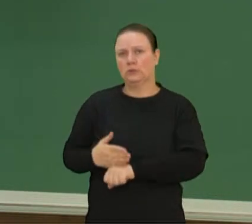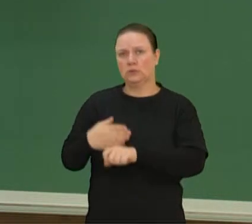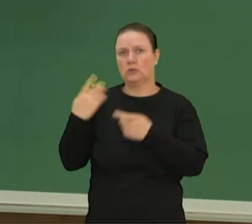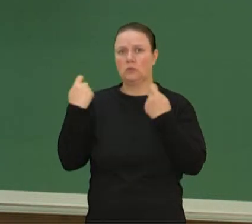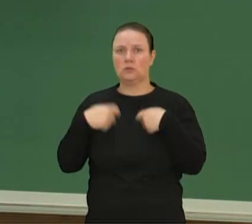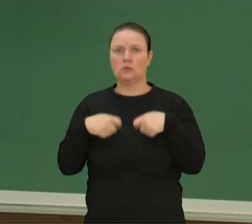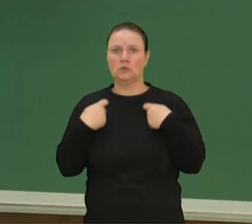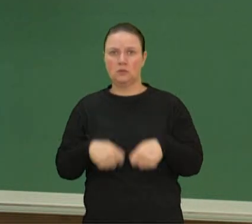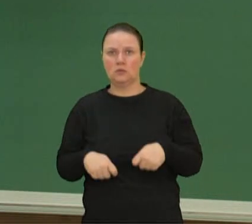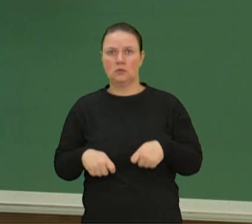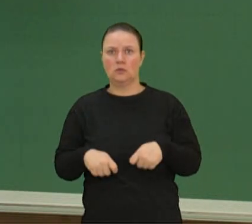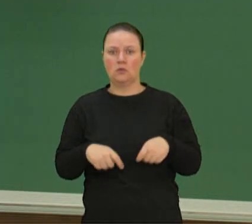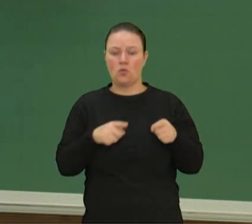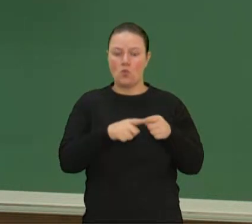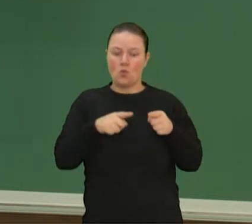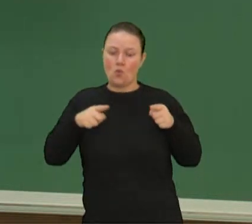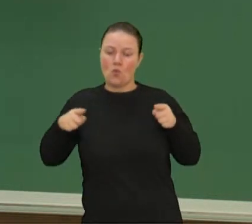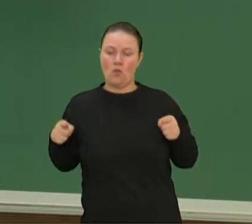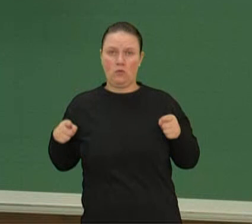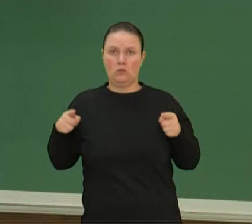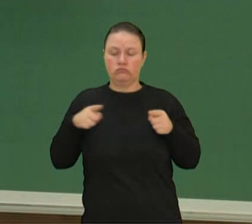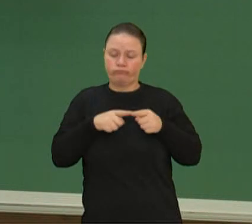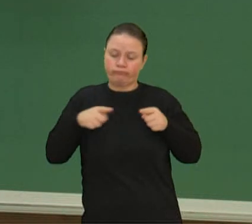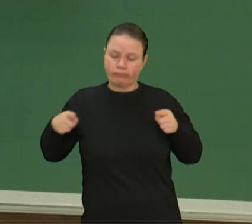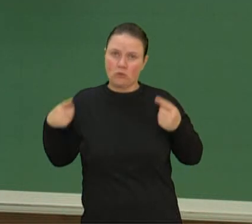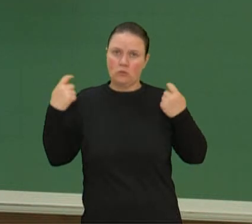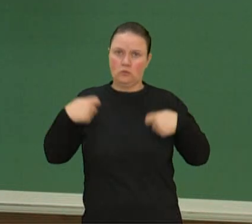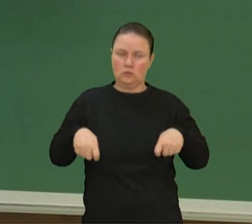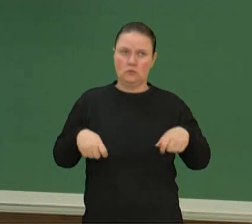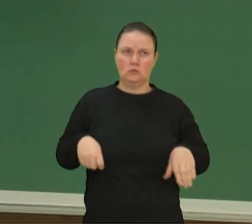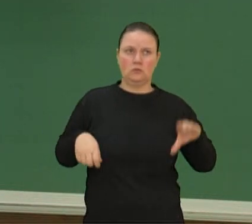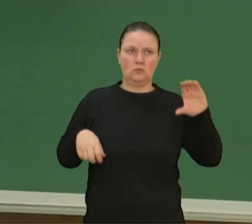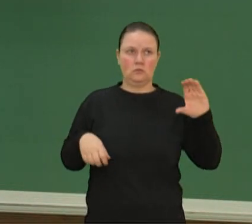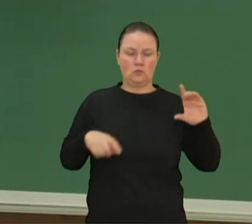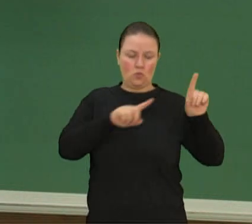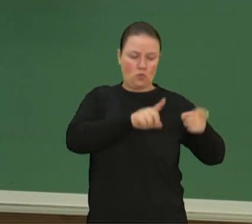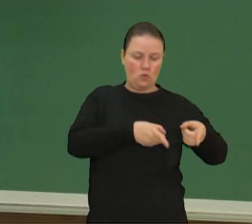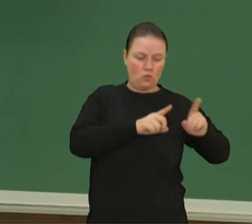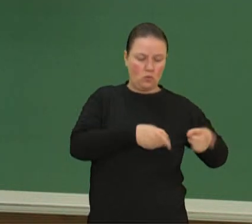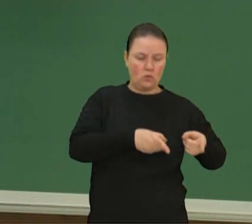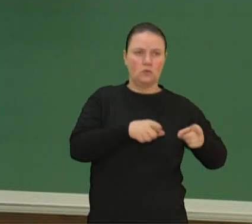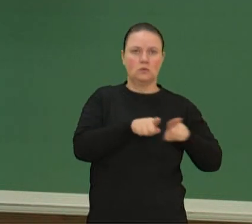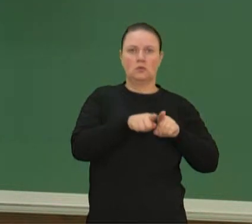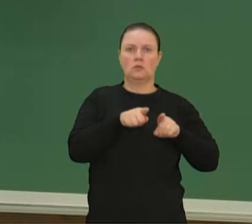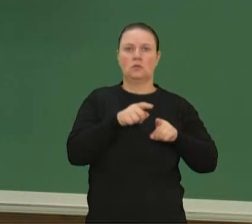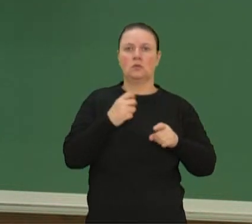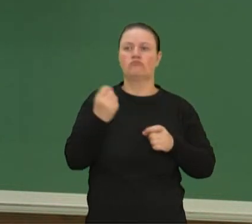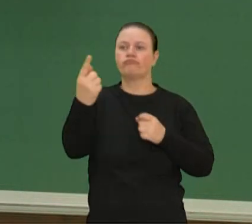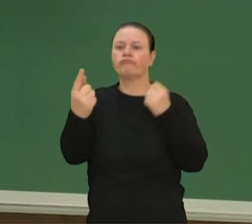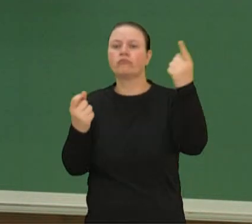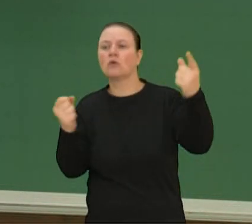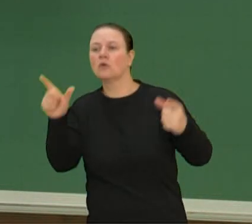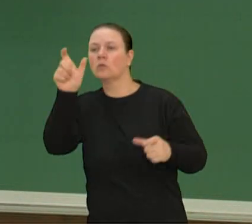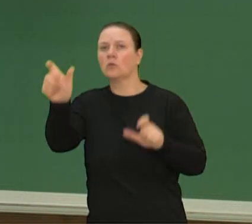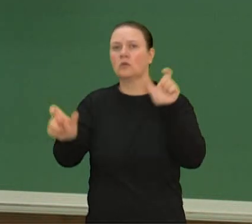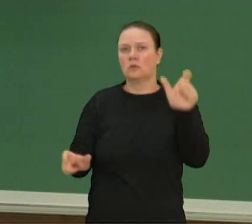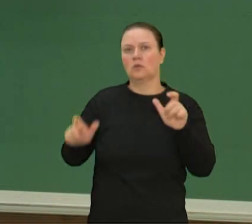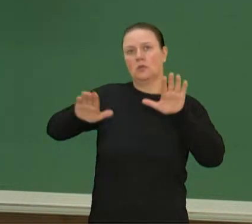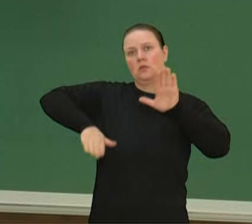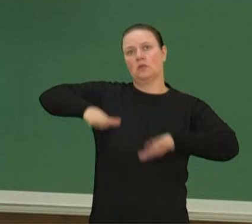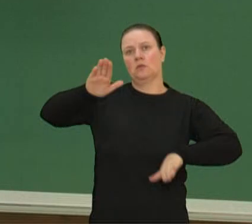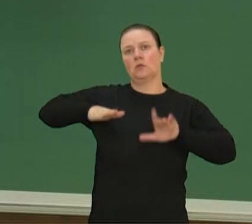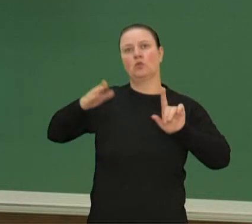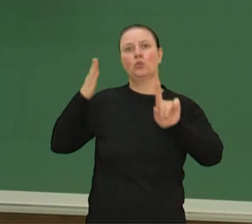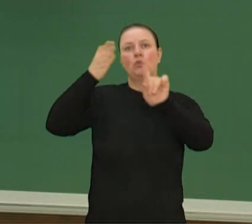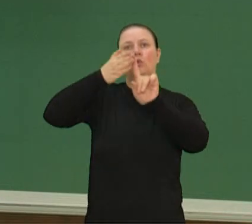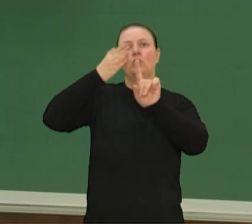ser considerado em periodização. O tempo de descanso adequado para cada pessoa vai depender, em geral, dos objetivos do programa